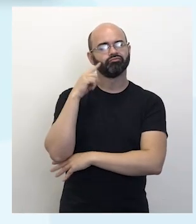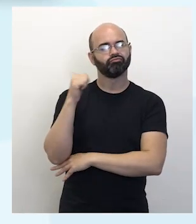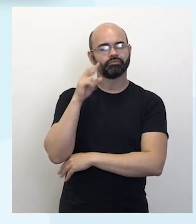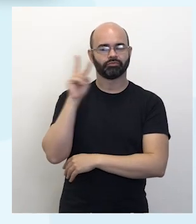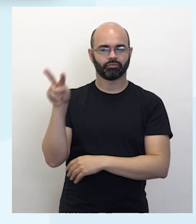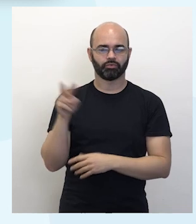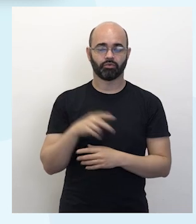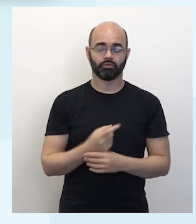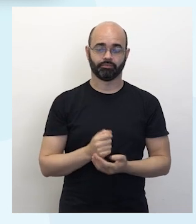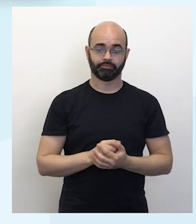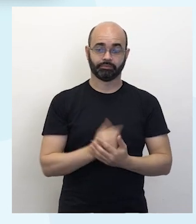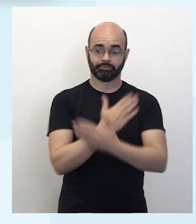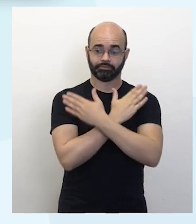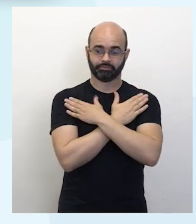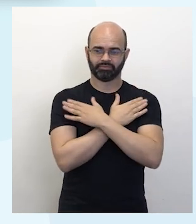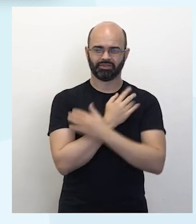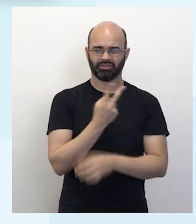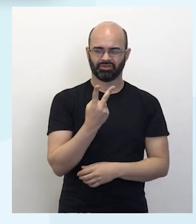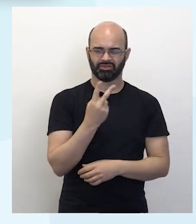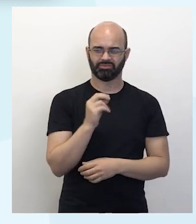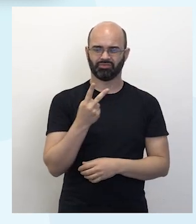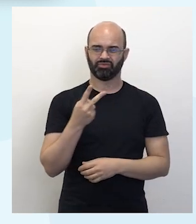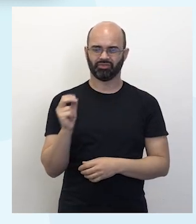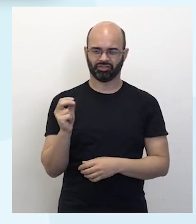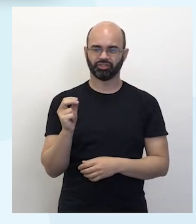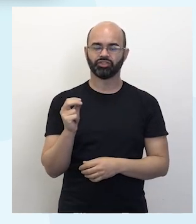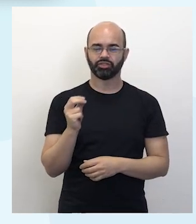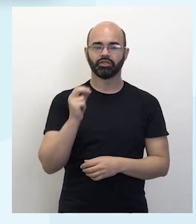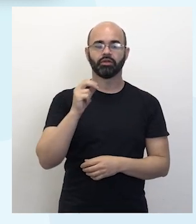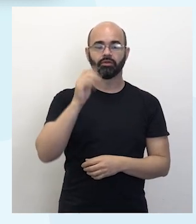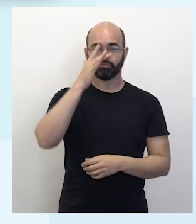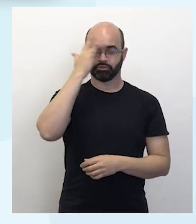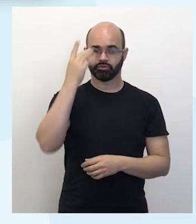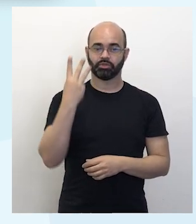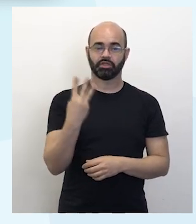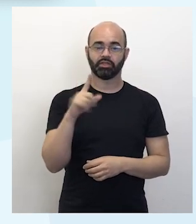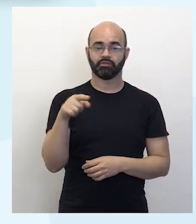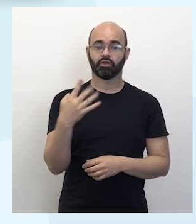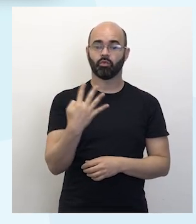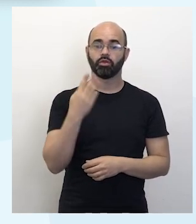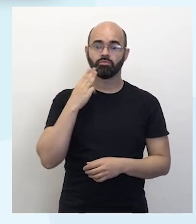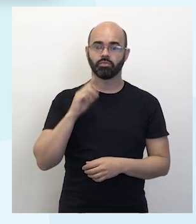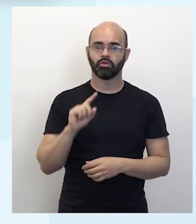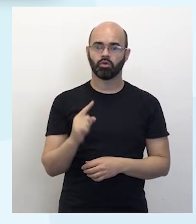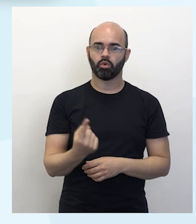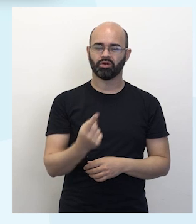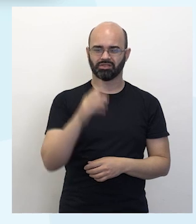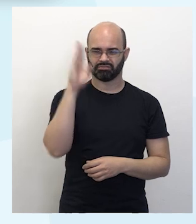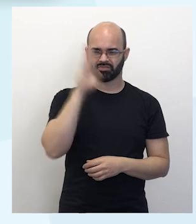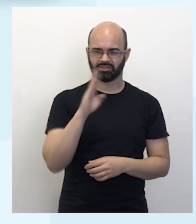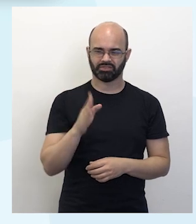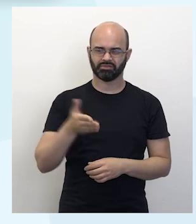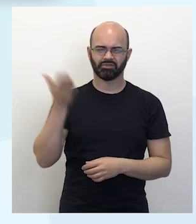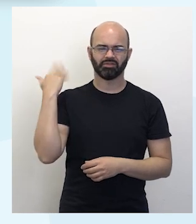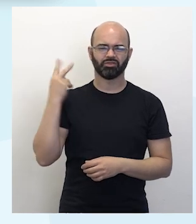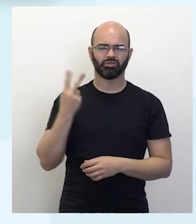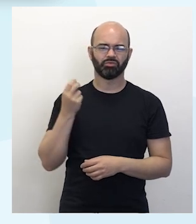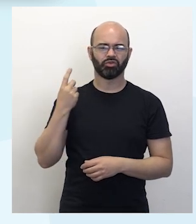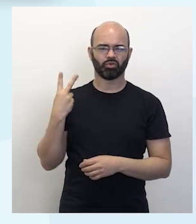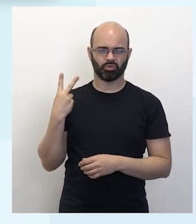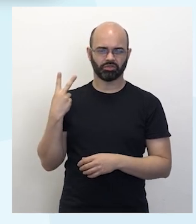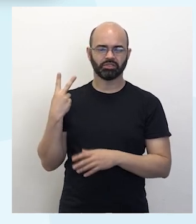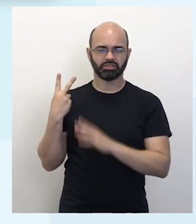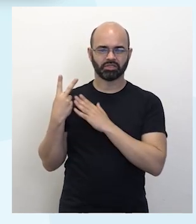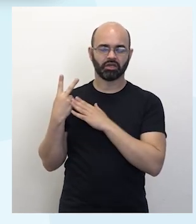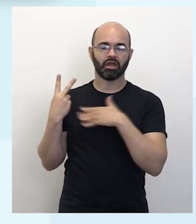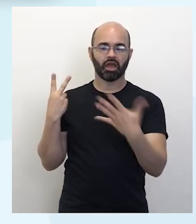desemprego atingiu, em 2020, 13,4 milhões de brasileiros. É o maior número desde 2012.